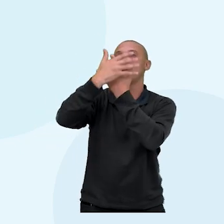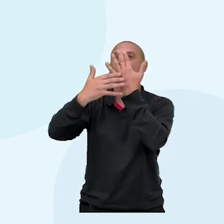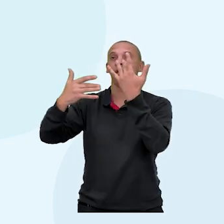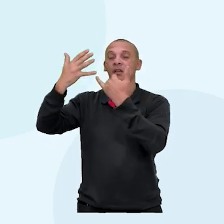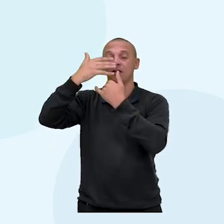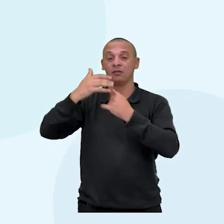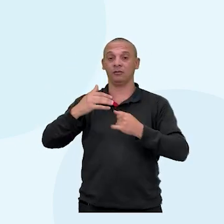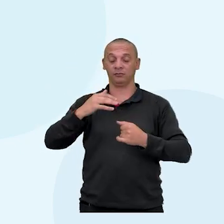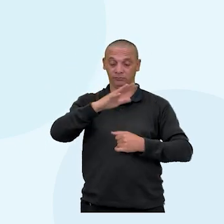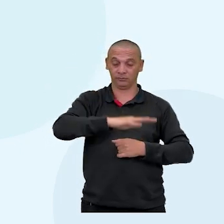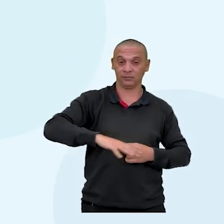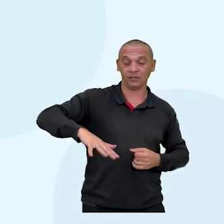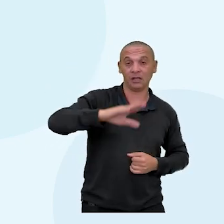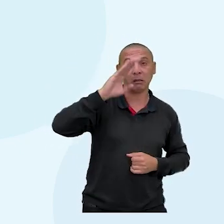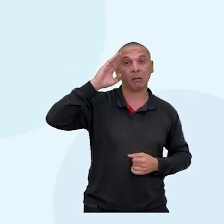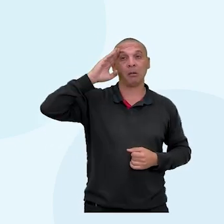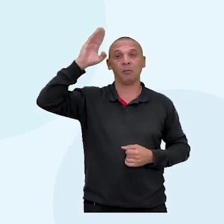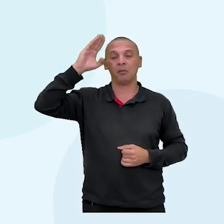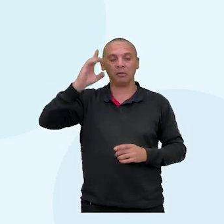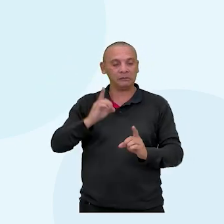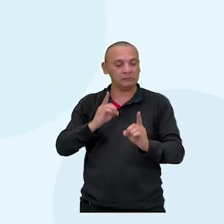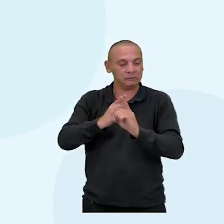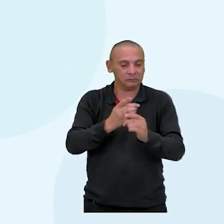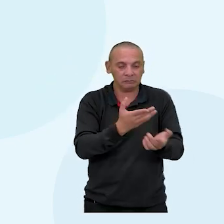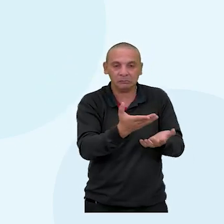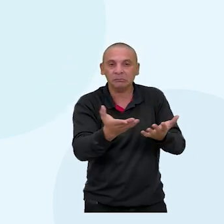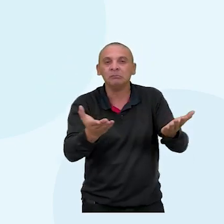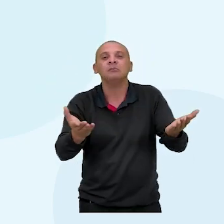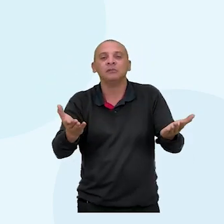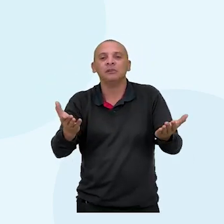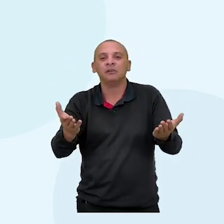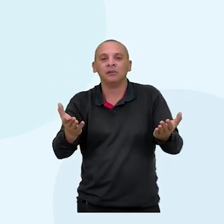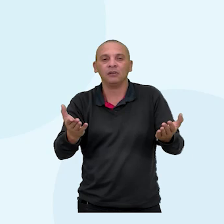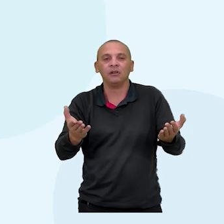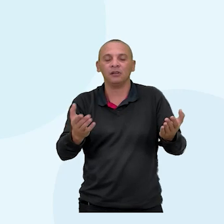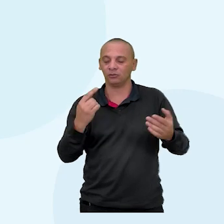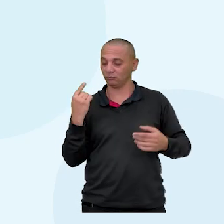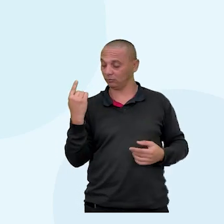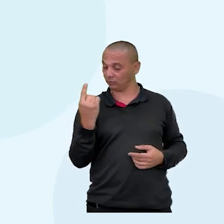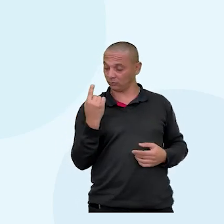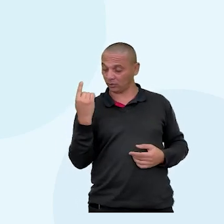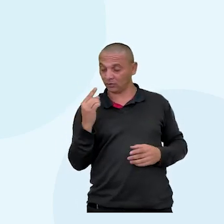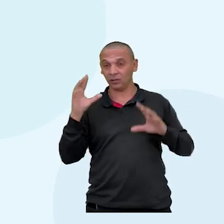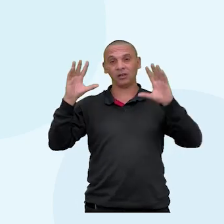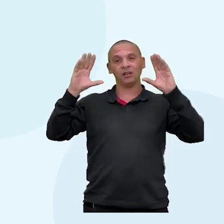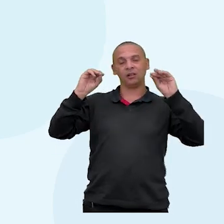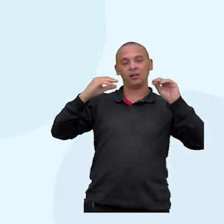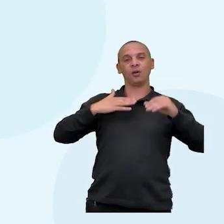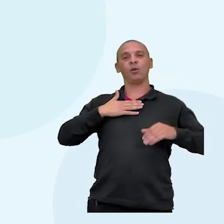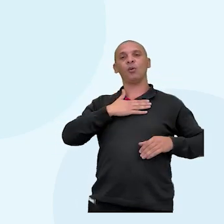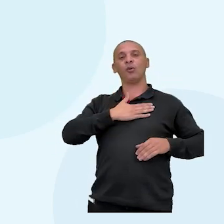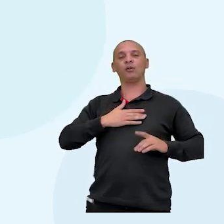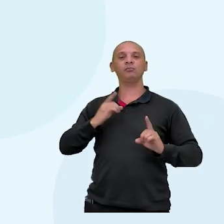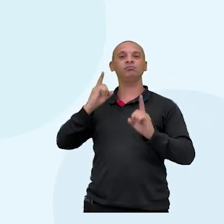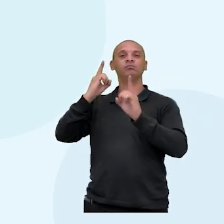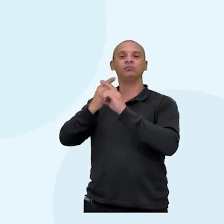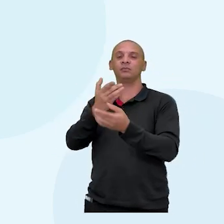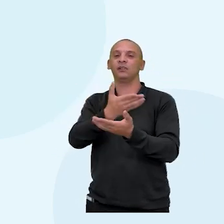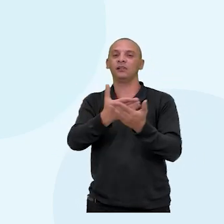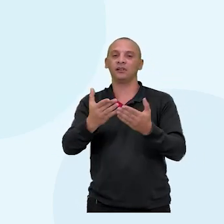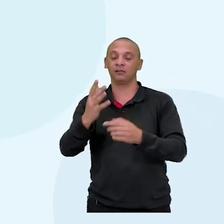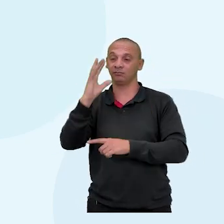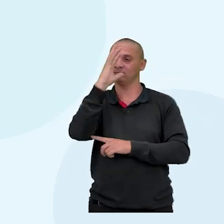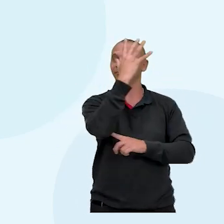Minha terra tem primores que tais não encontro eu cá. Em cismar sozinho à noite, mais prazer encontro eu lá. Minha terra